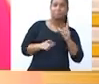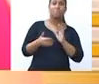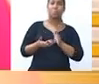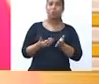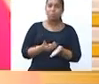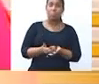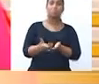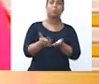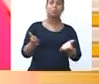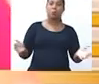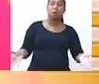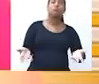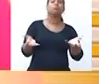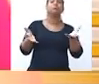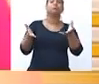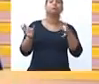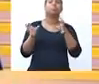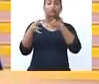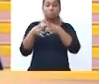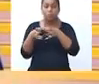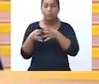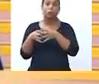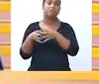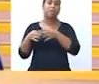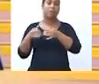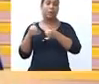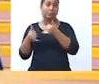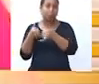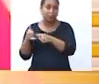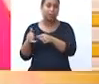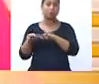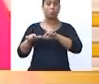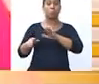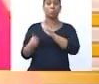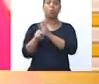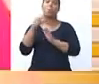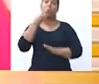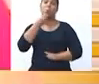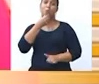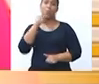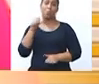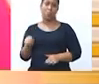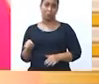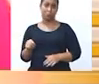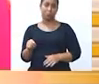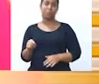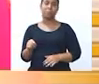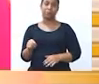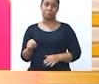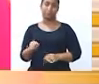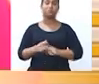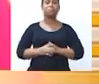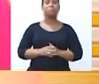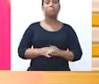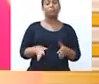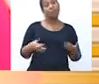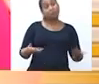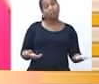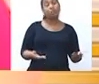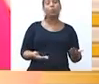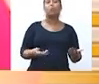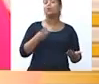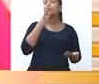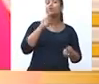a introduzir, a setorizar brinquedos e o computador era predominantemente masculino. Então, o